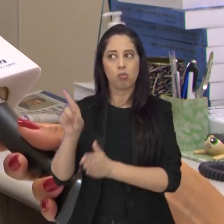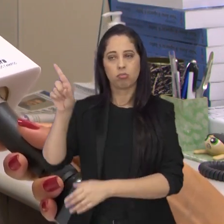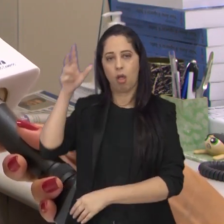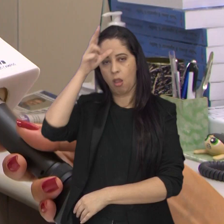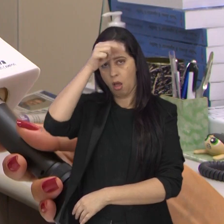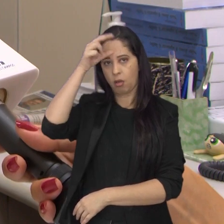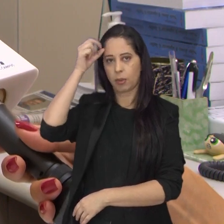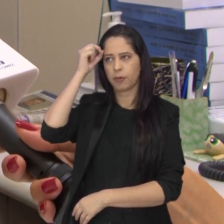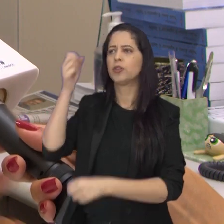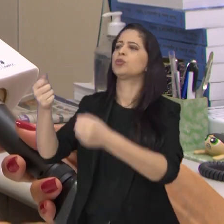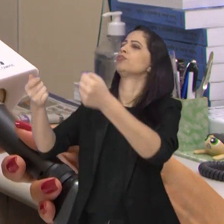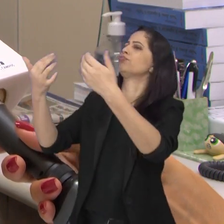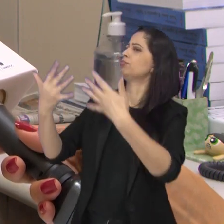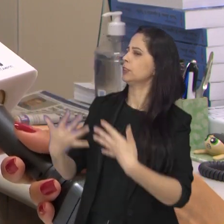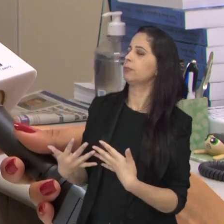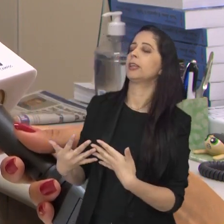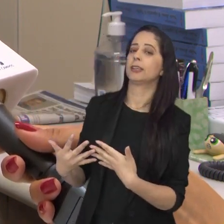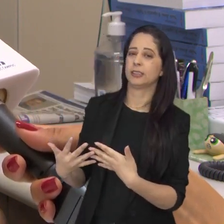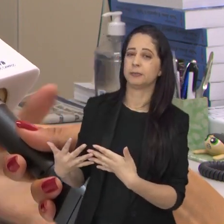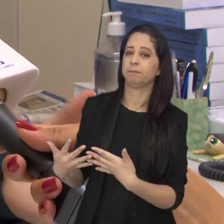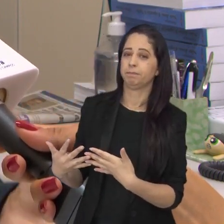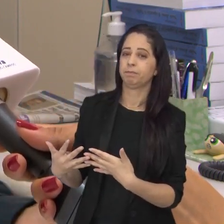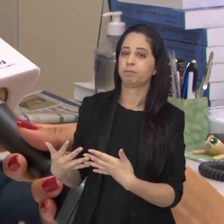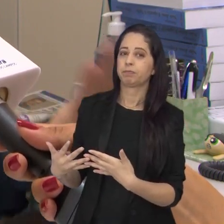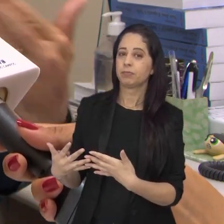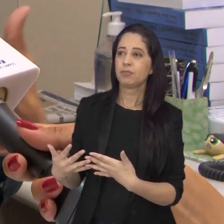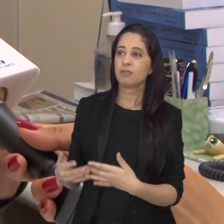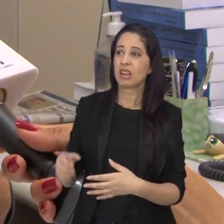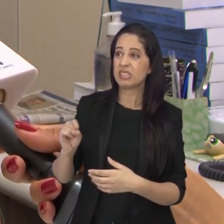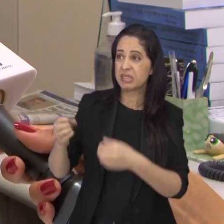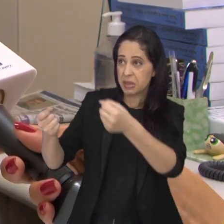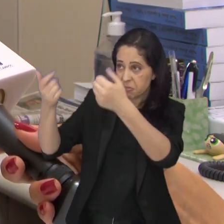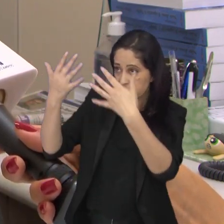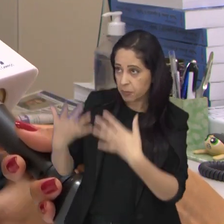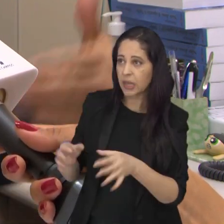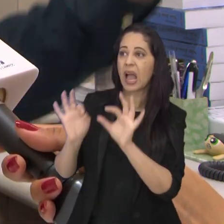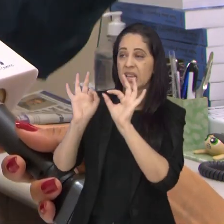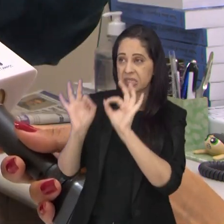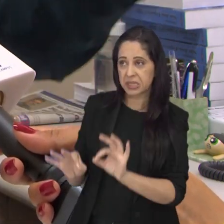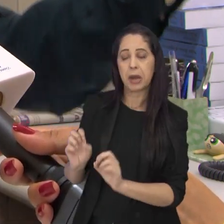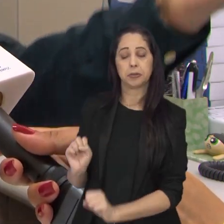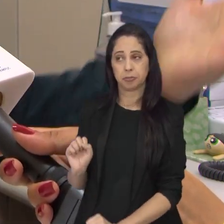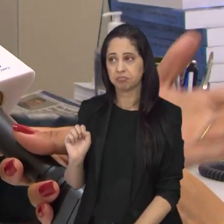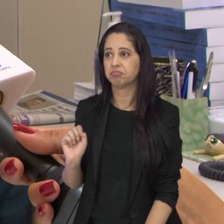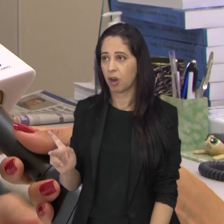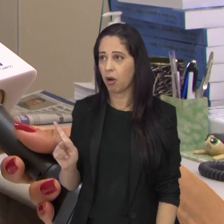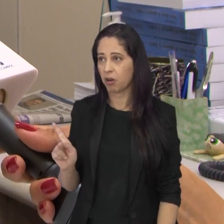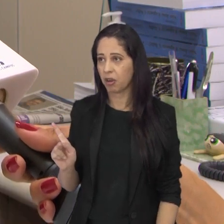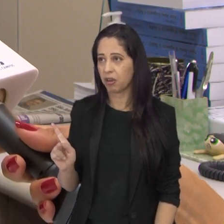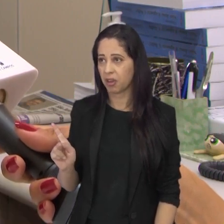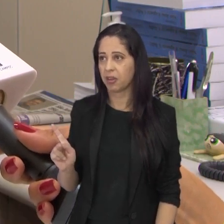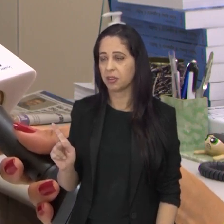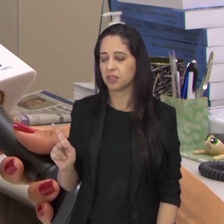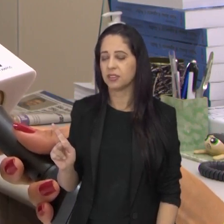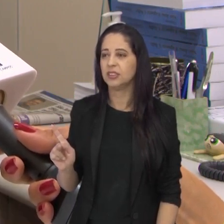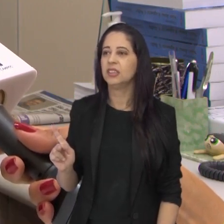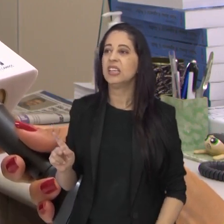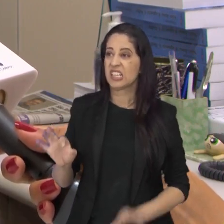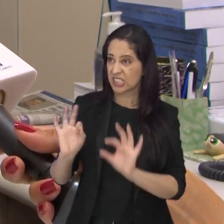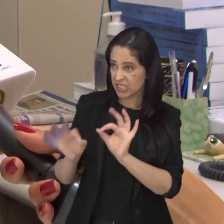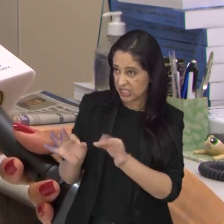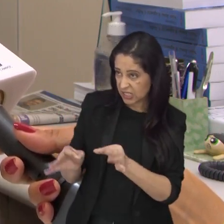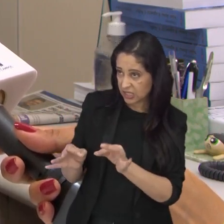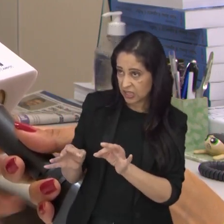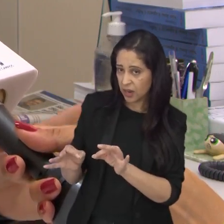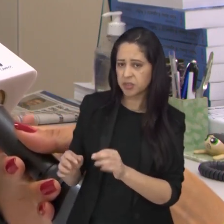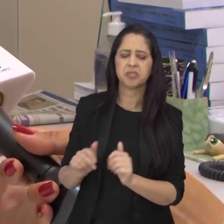solicitação, né, de explicação. Se vem a explicação que passa pela Câmara, passa pelo jurídico da Câmara, pelo jurídico também do gabinete,